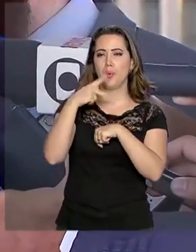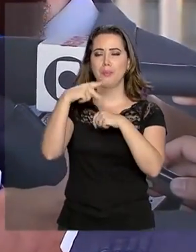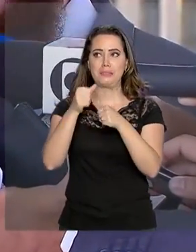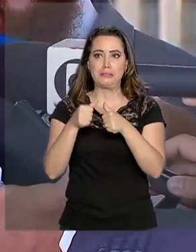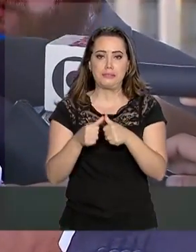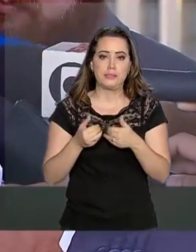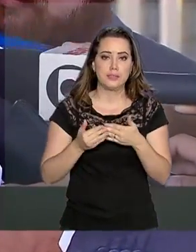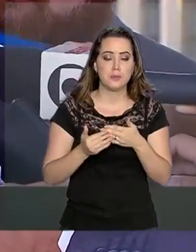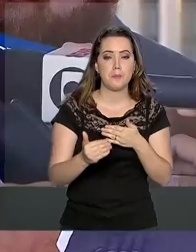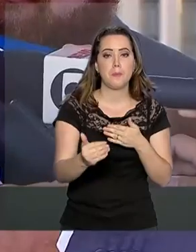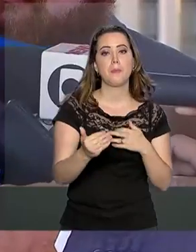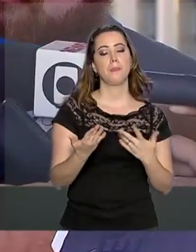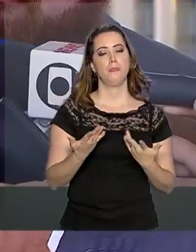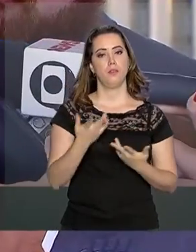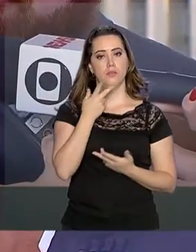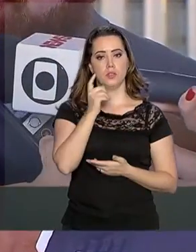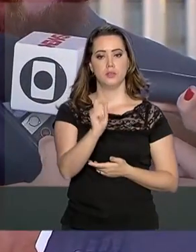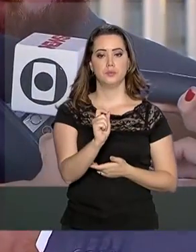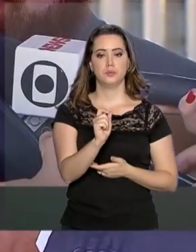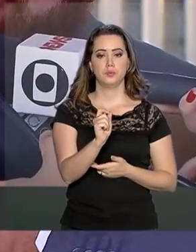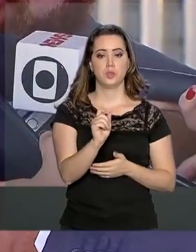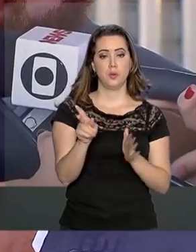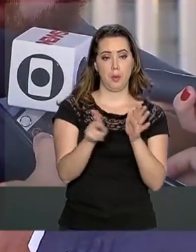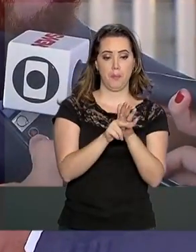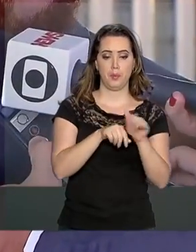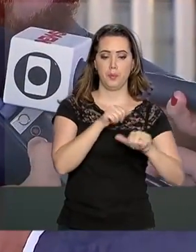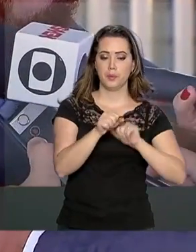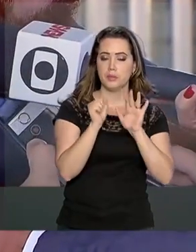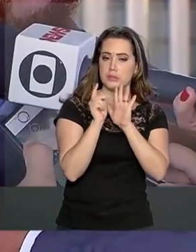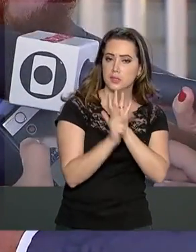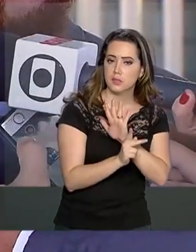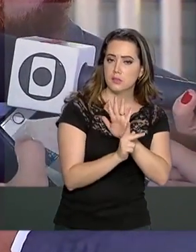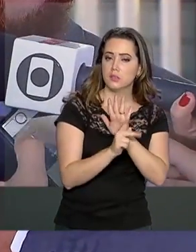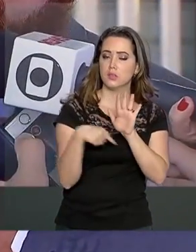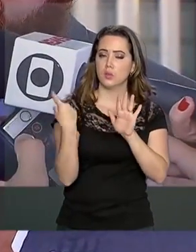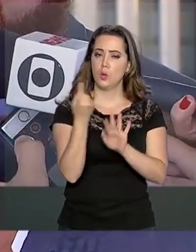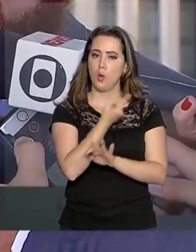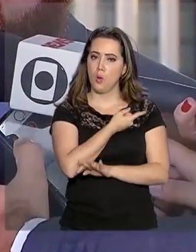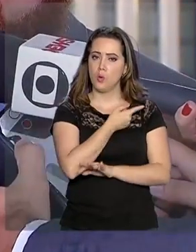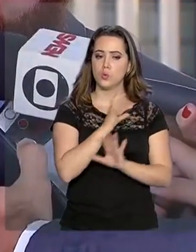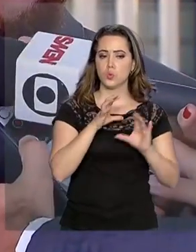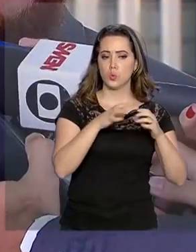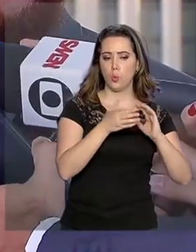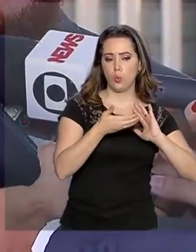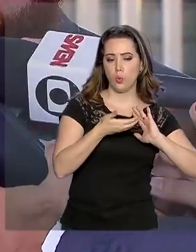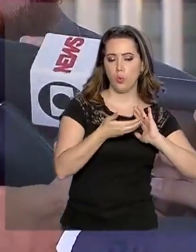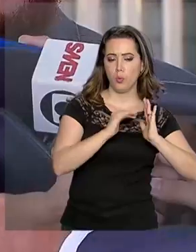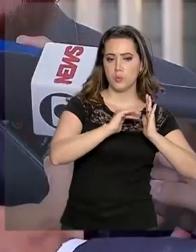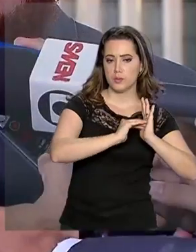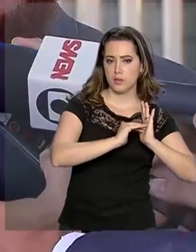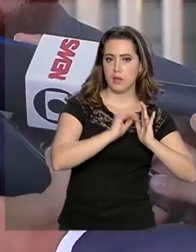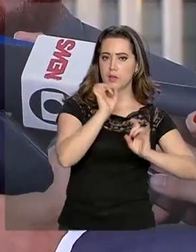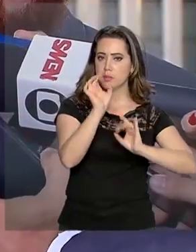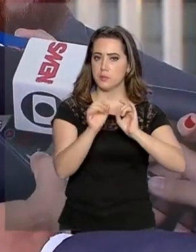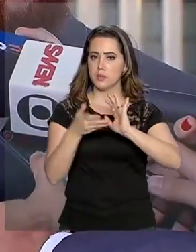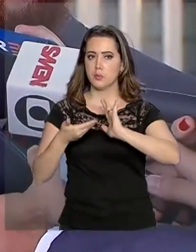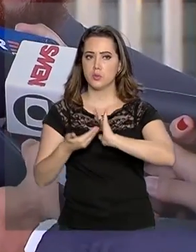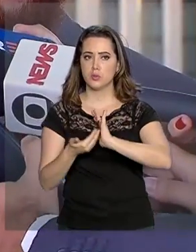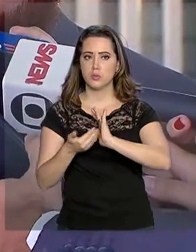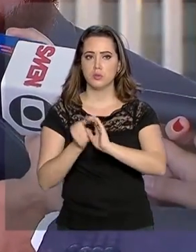vivendo a questão da própria reforma que estamos todos nós O Senado especialmente a câmara